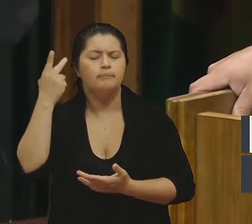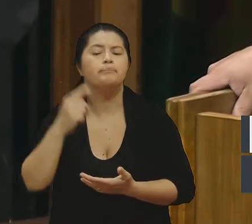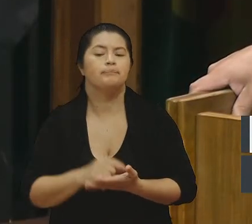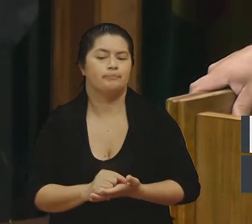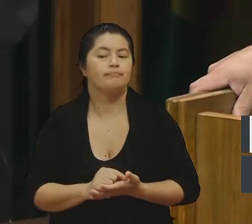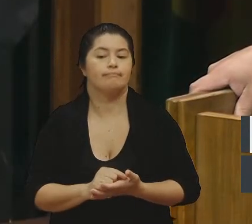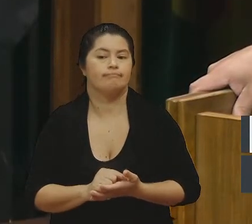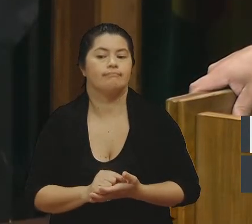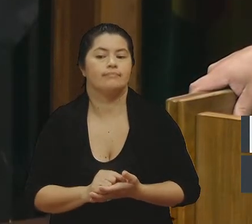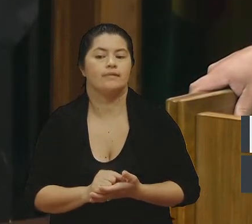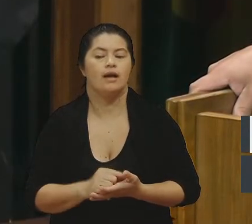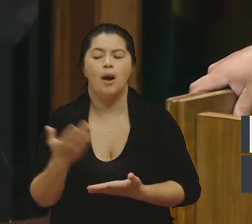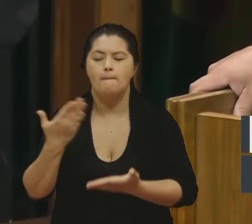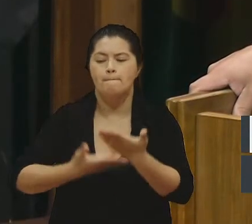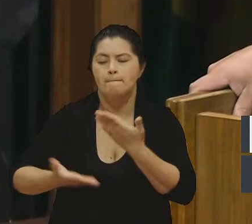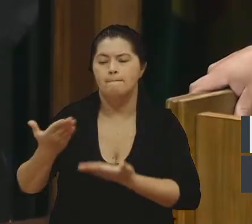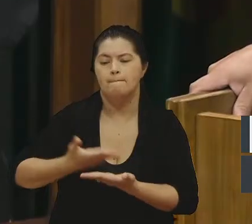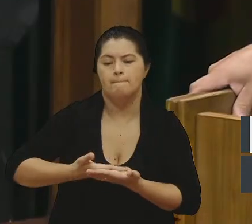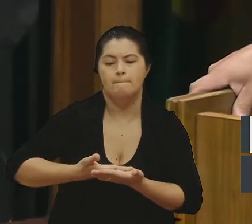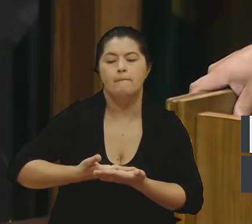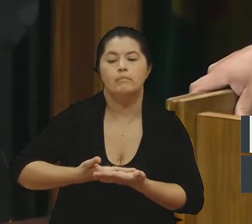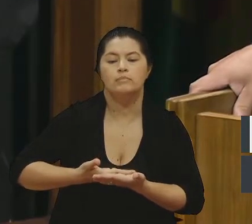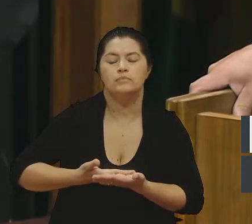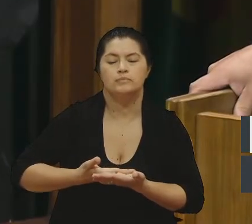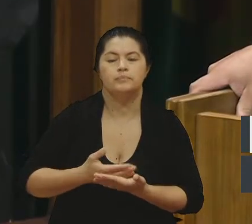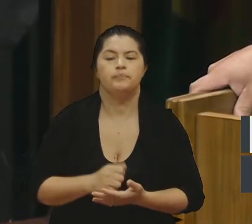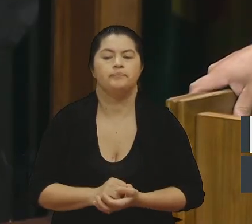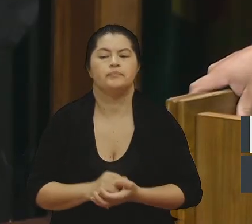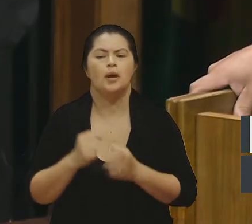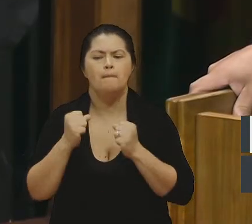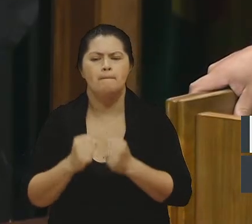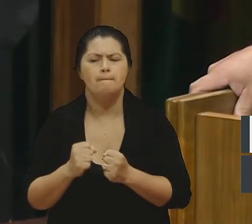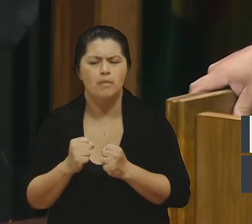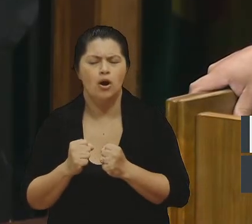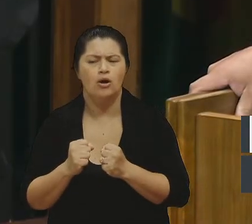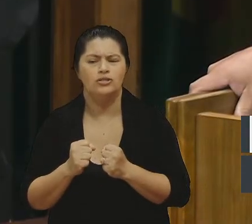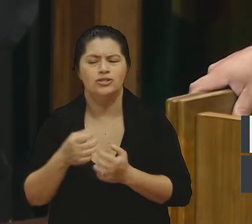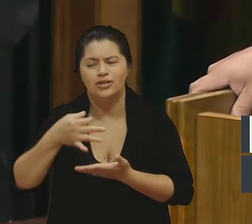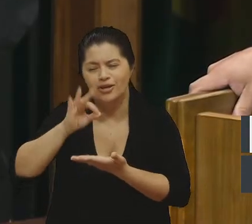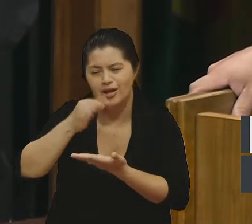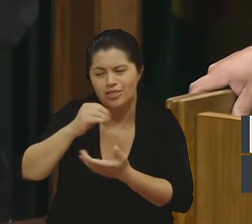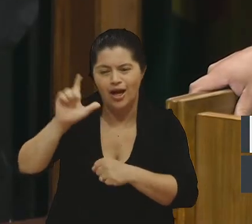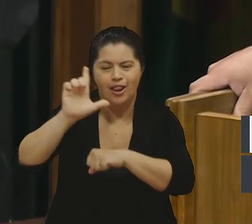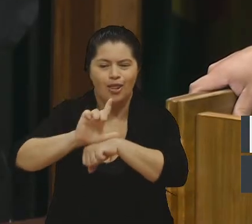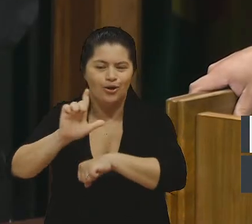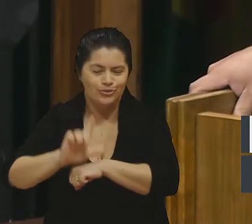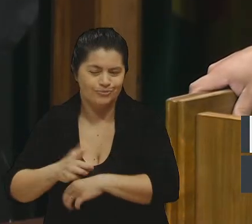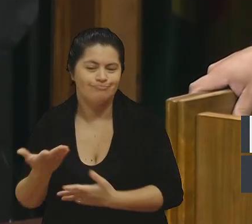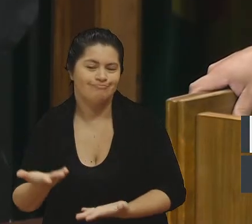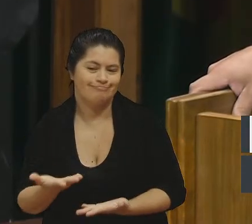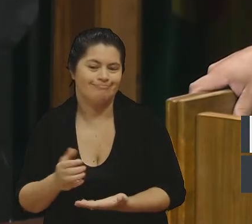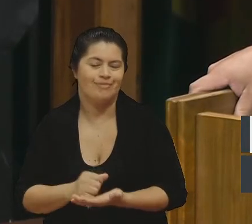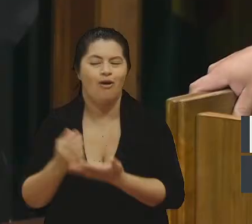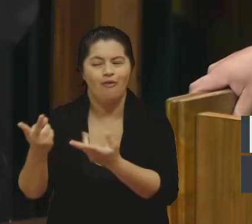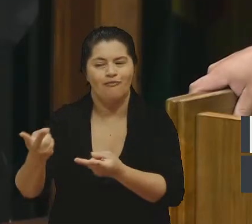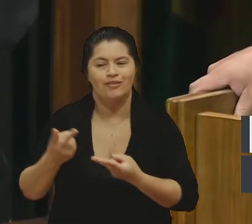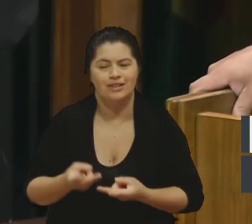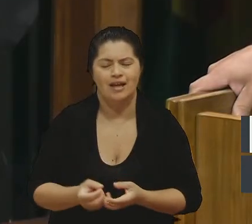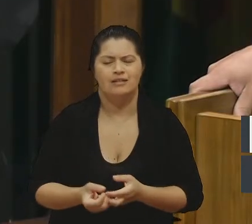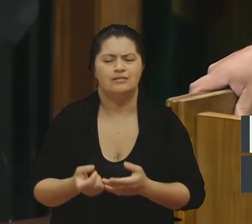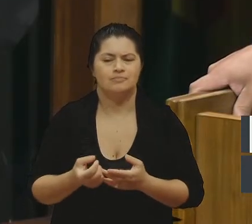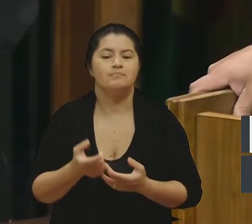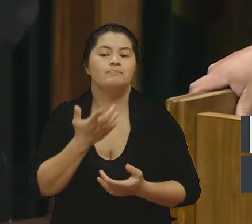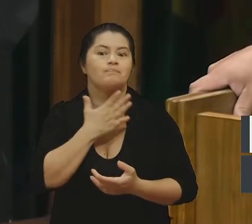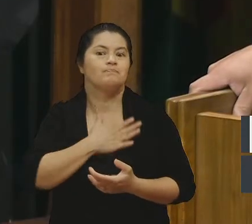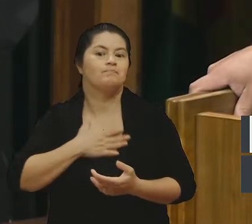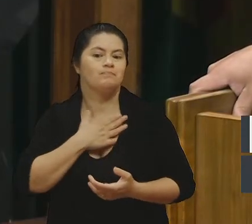para servir vocês, podem me chamar no WhatsApp, podem tirar dúvida, podem vir na loja tomar café comigo, estão super convidados, tá bom? E eu desejo do fundo do meu coração